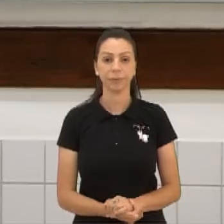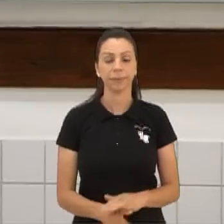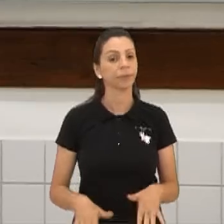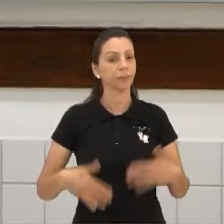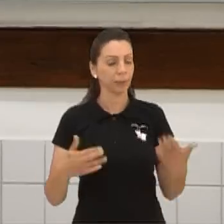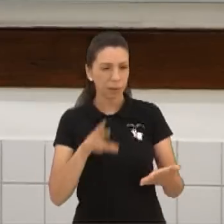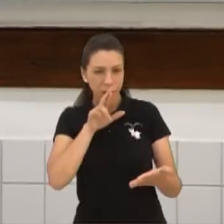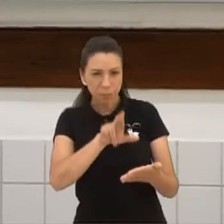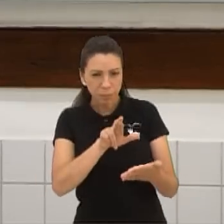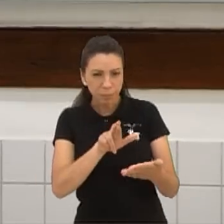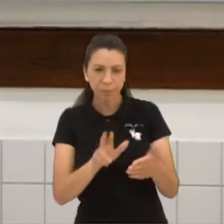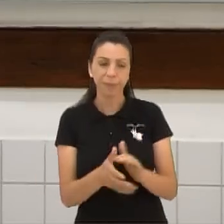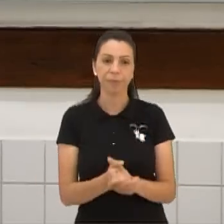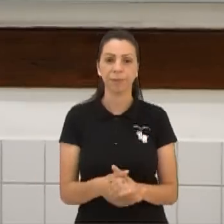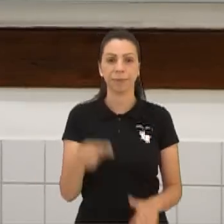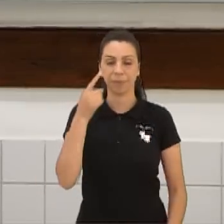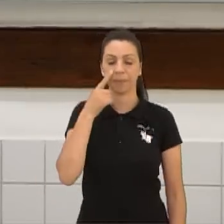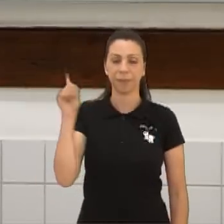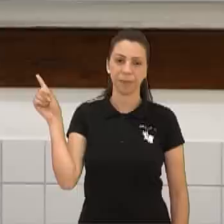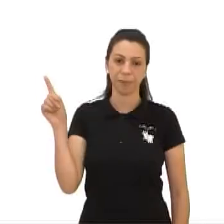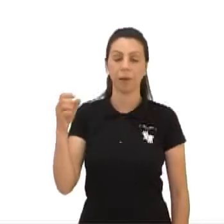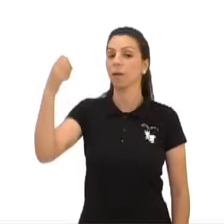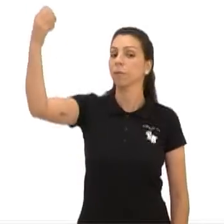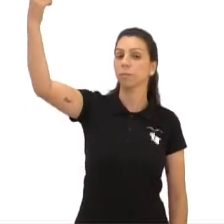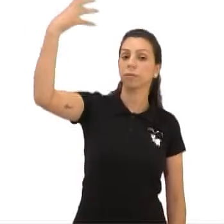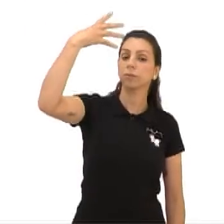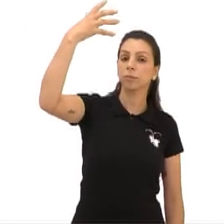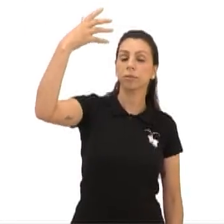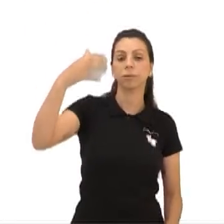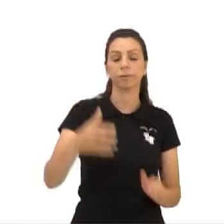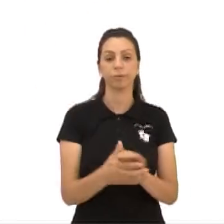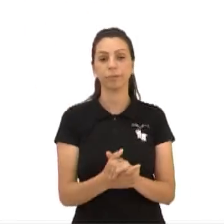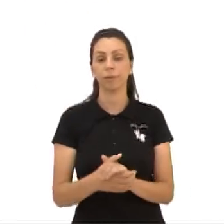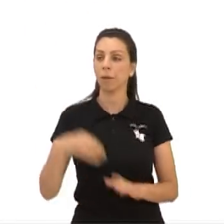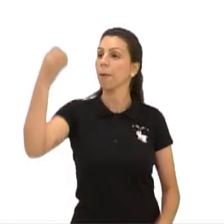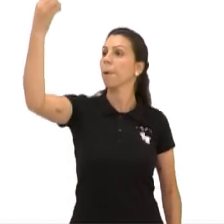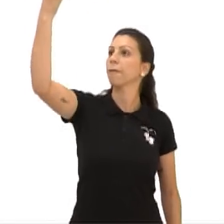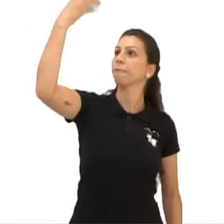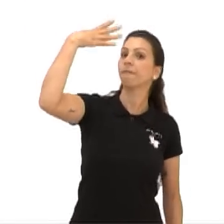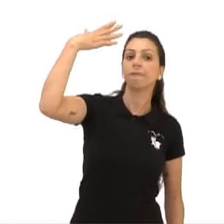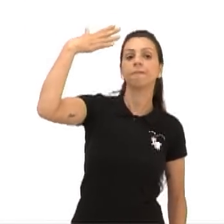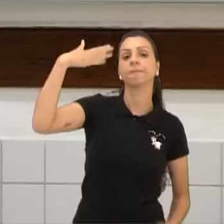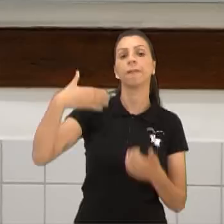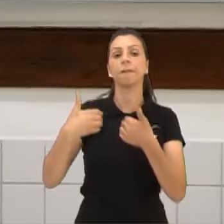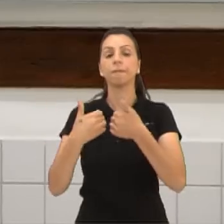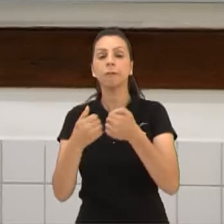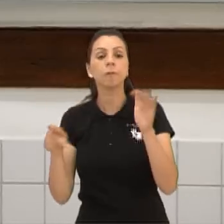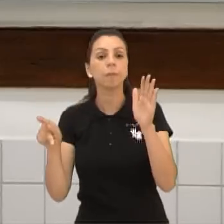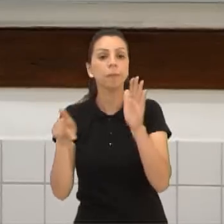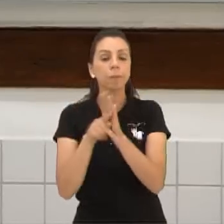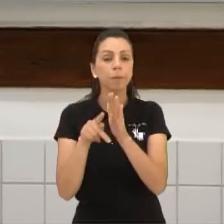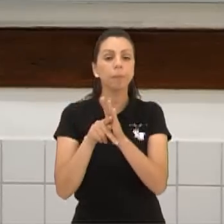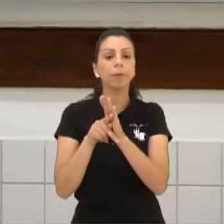E aí, pessoal, responderam? Olha lá, ó, a luz. A luz é o fator físico do ecossistema, de um ecossistema,